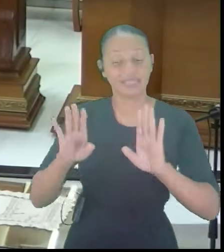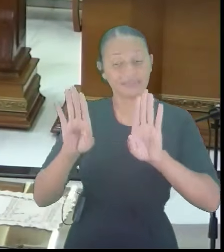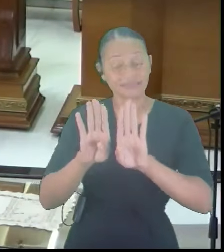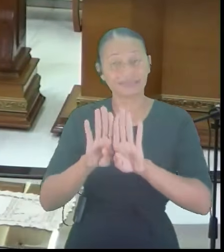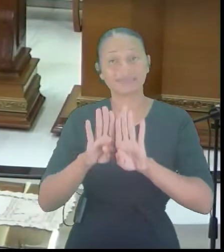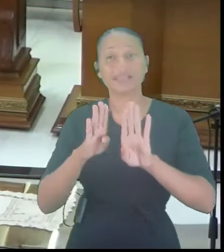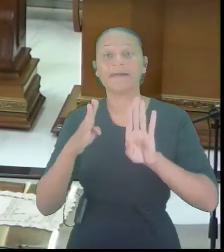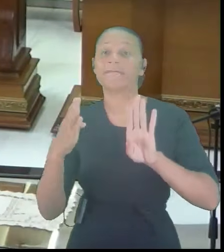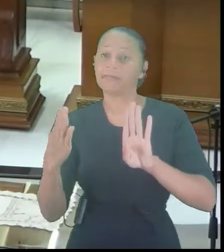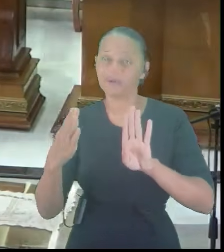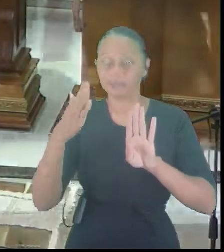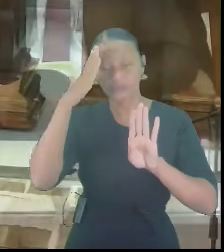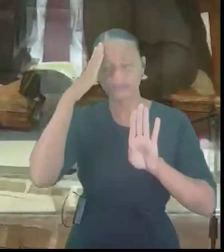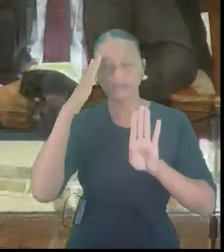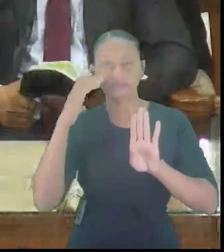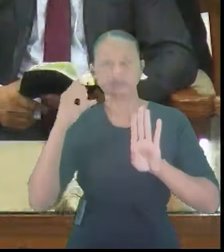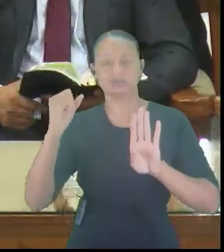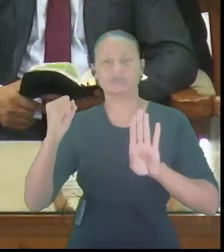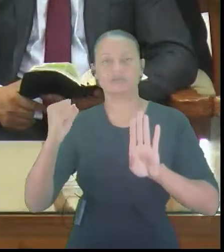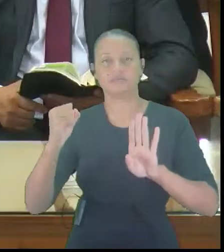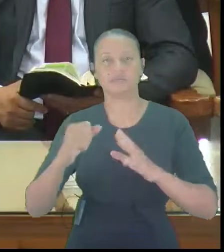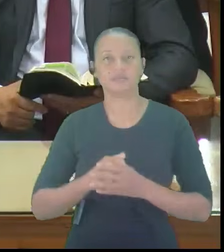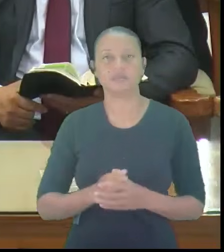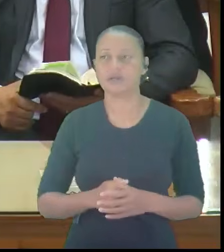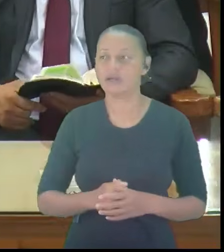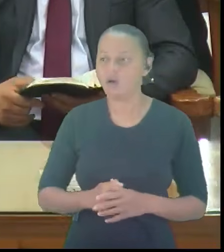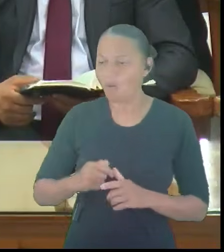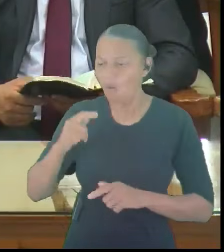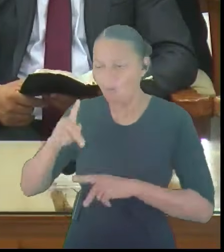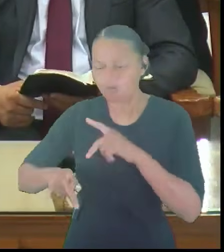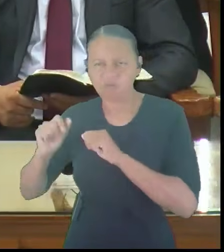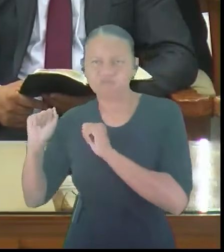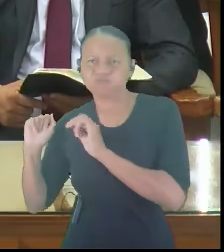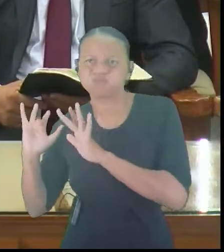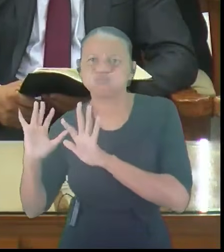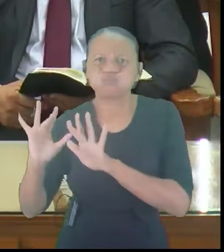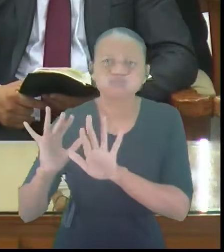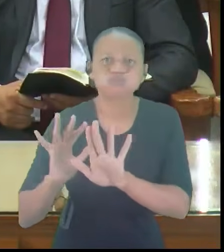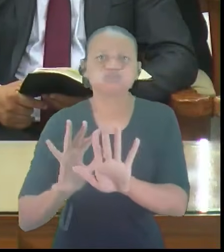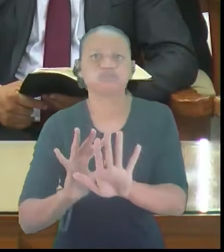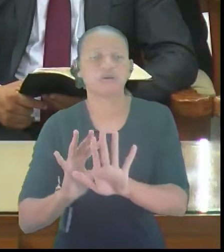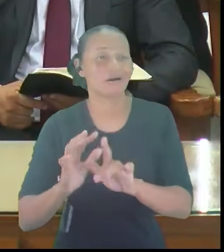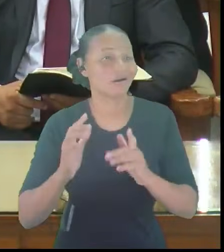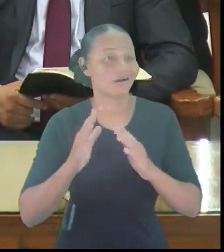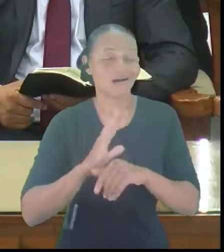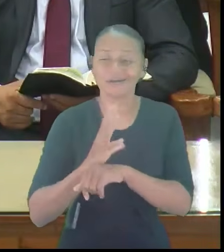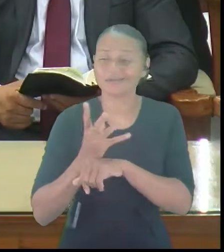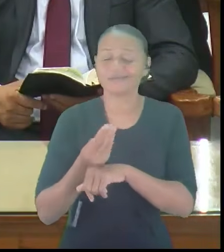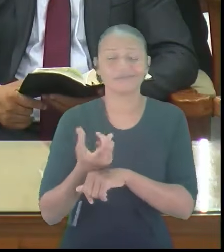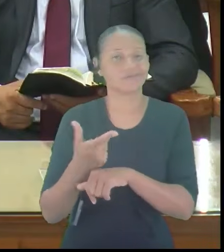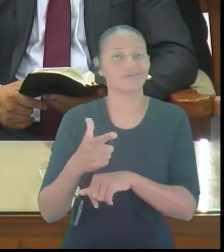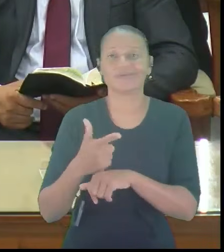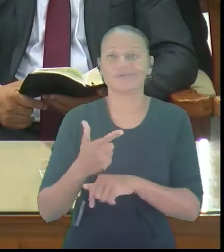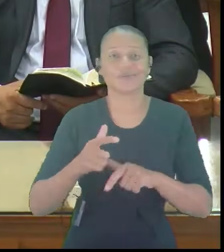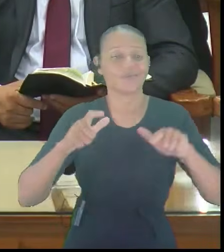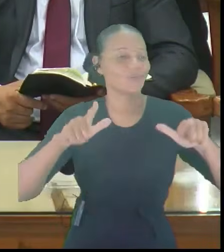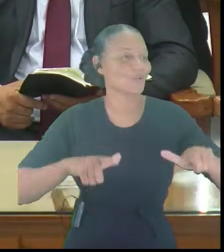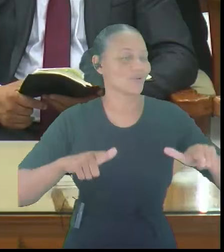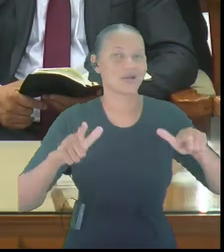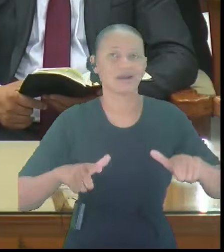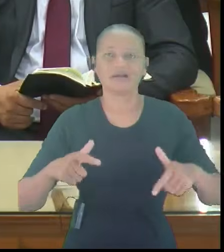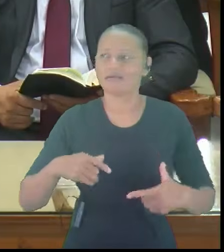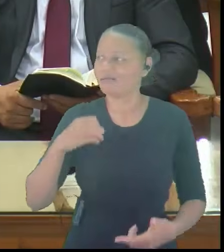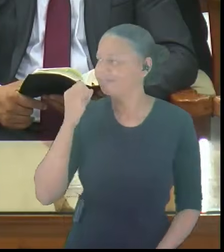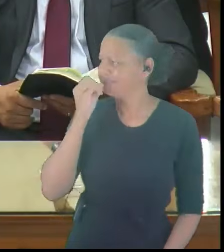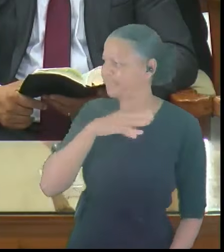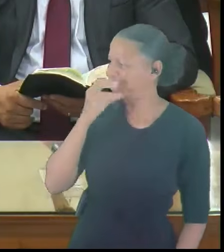Irmãos amados, diz que o povo corria para onde? A igreja não tinha templo. Aí as pessoas ignorantes dizem, a